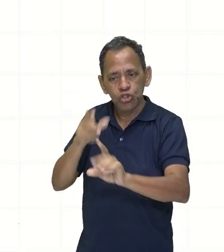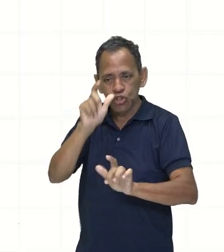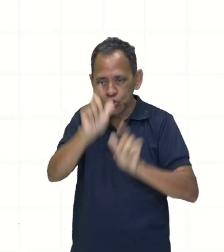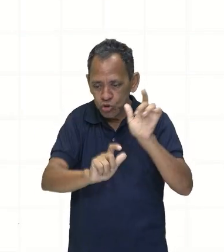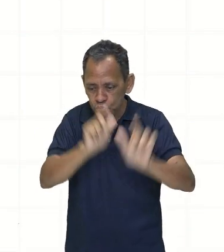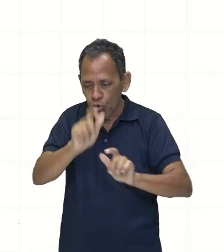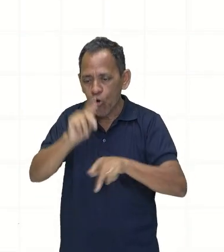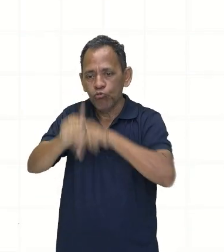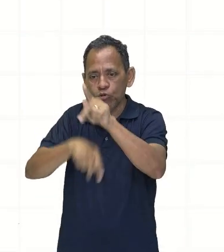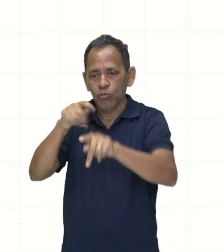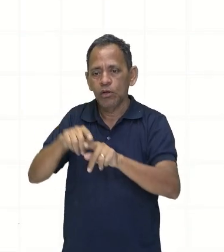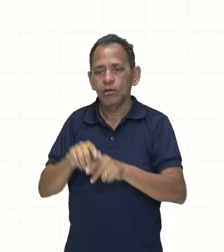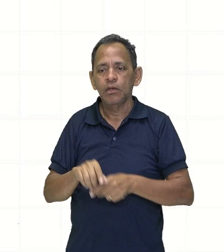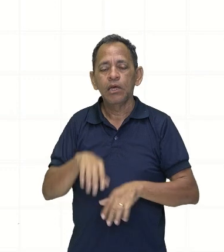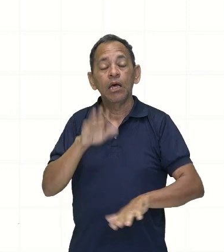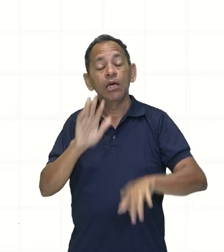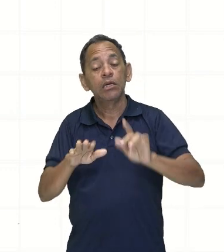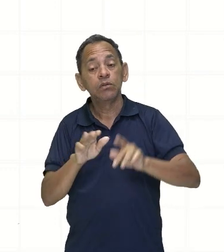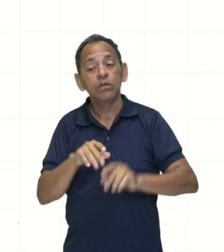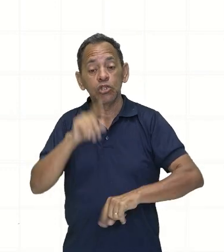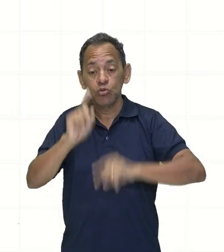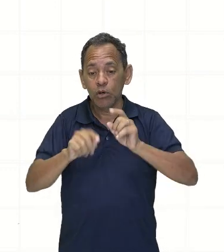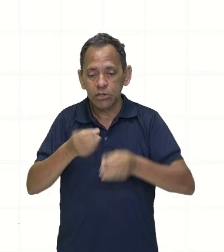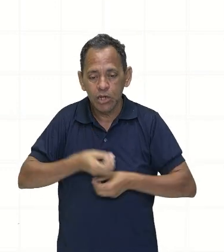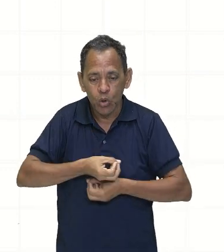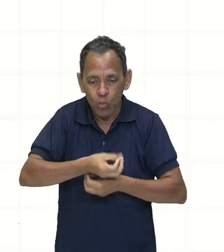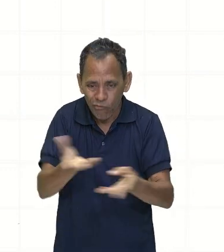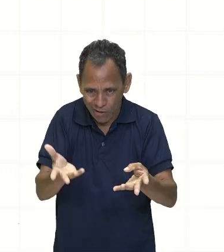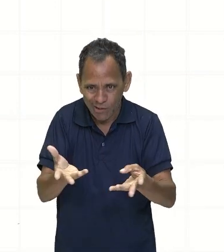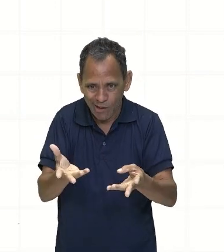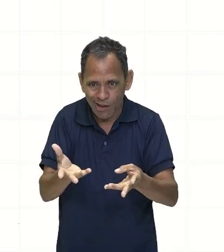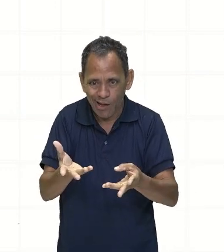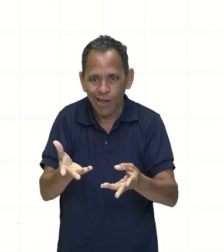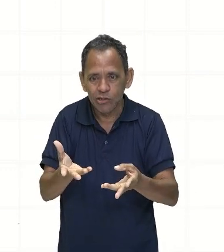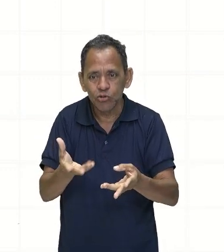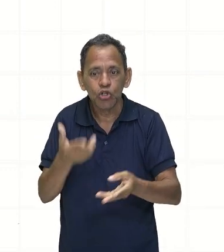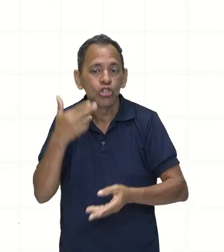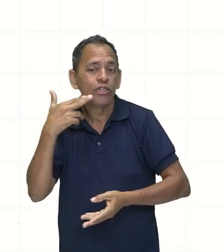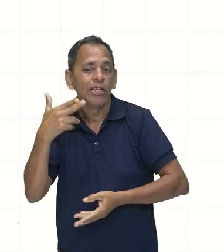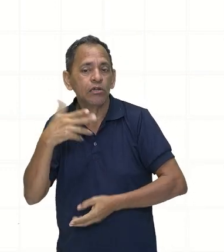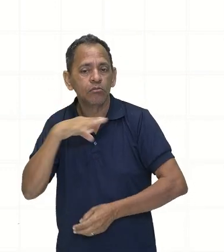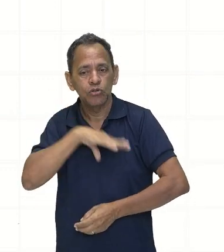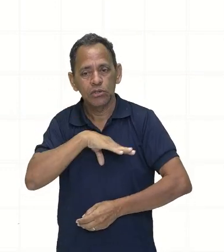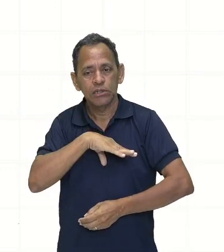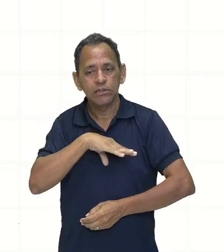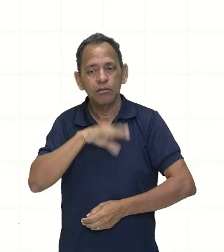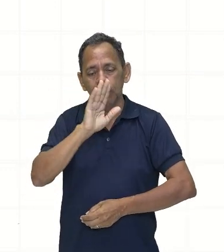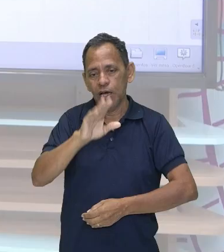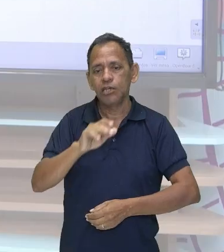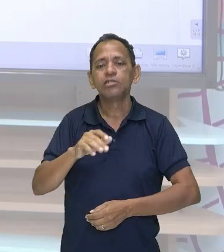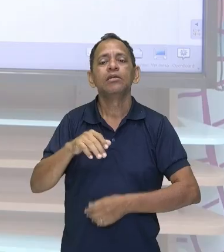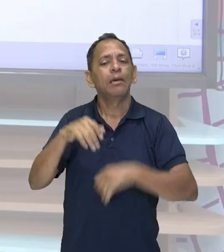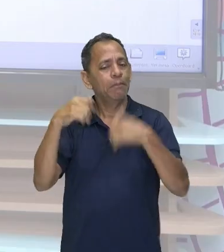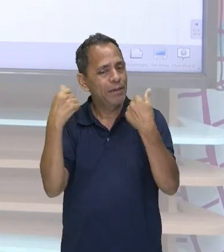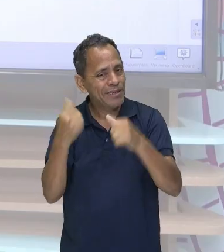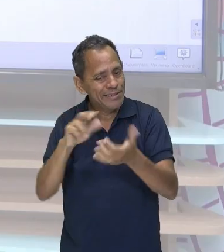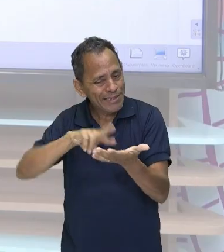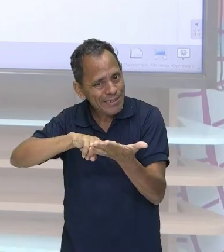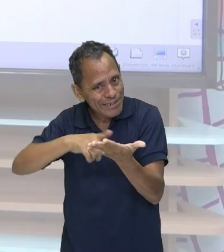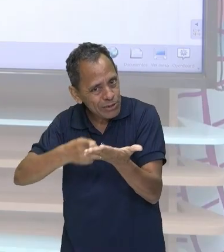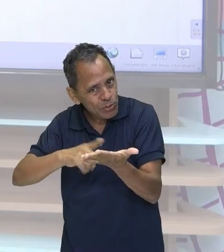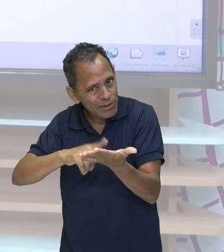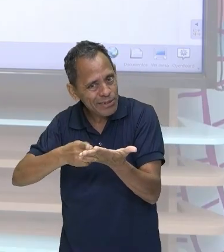o material que é distribuído, ele está ali na língua portuguesa, por exemplo, mas ele precisa passar por